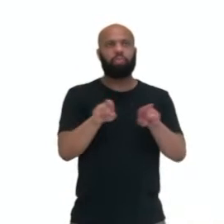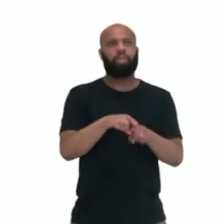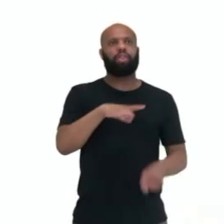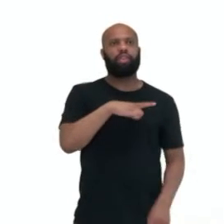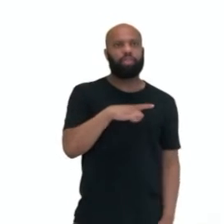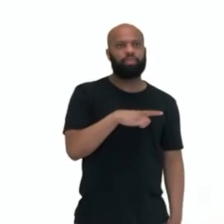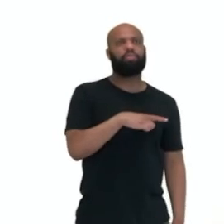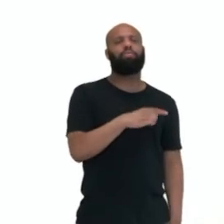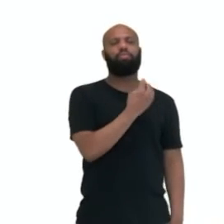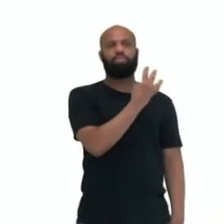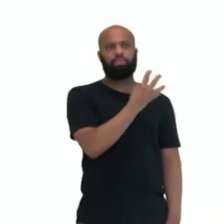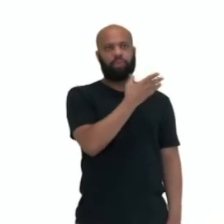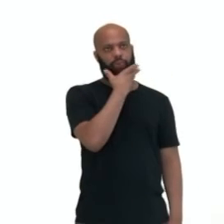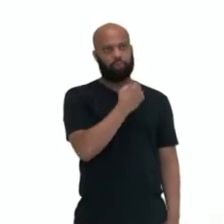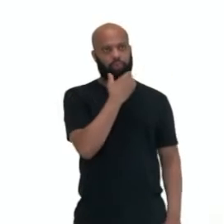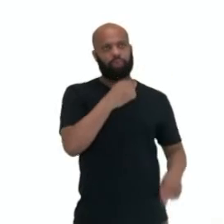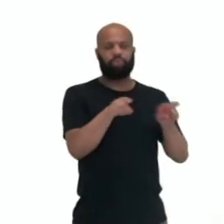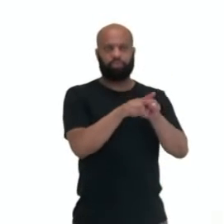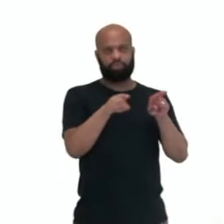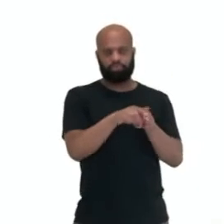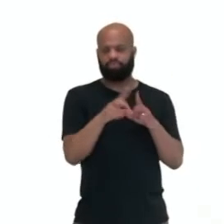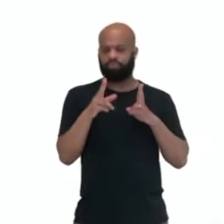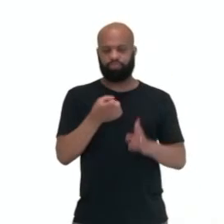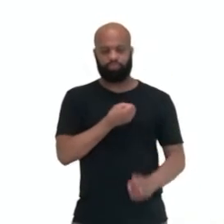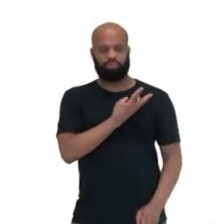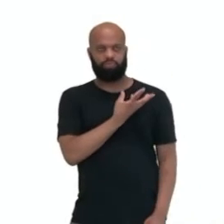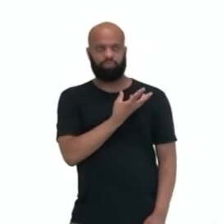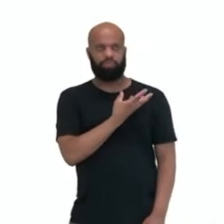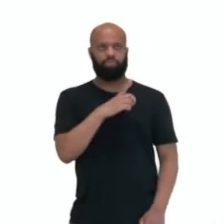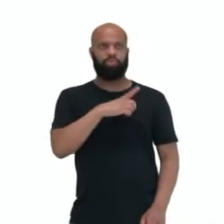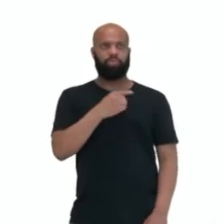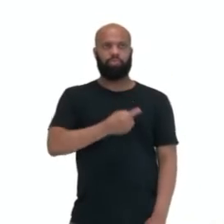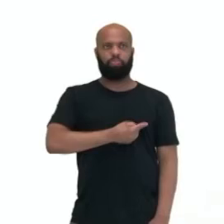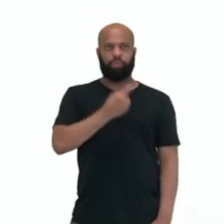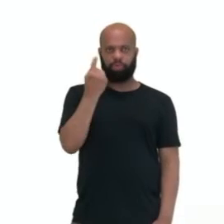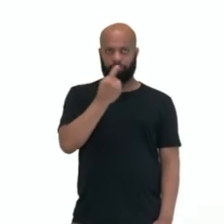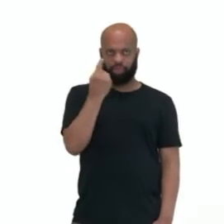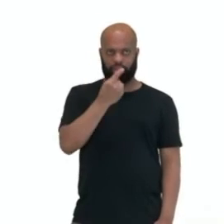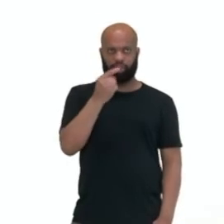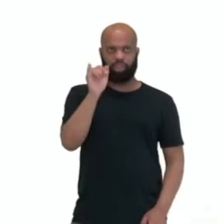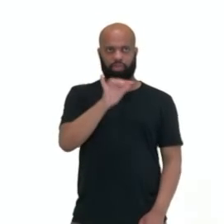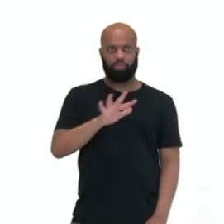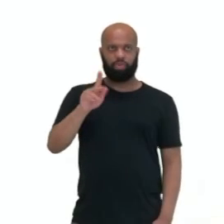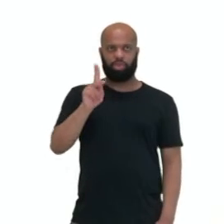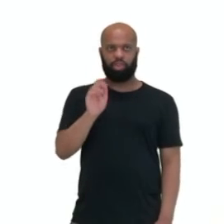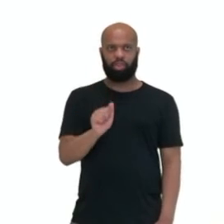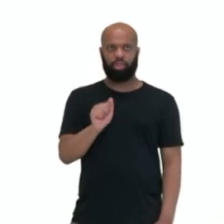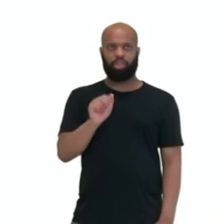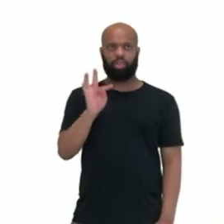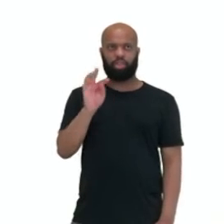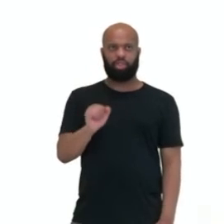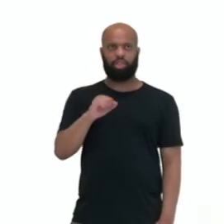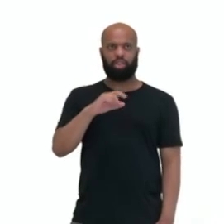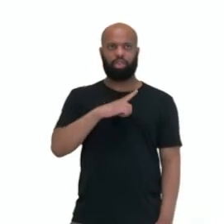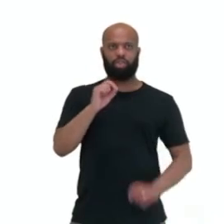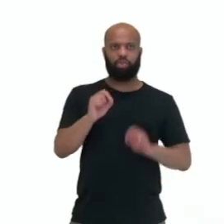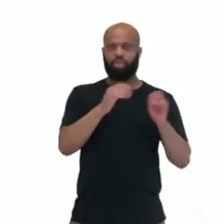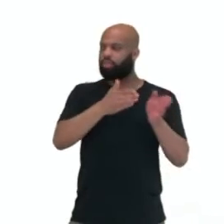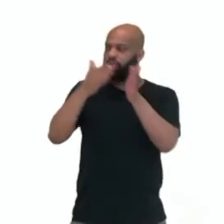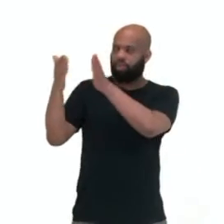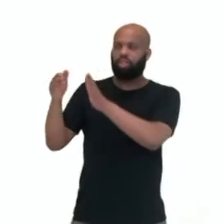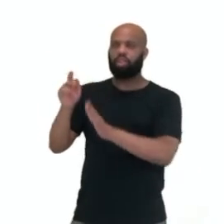tem aqui na primeira imagem o kata. Já vamos ver o que é isso. E aqui do ladinho o